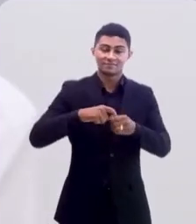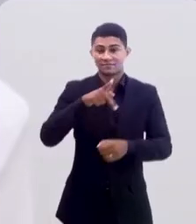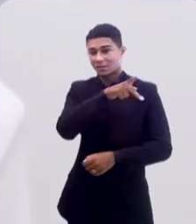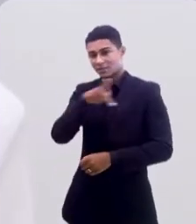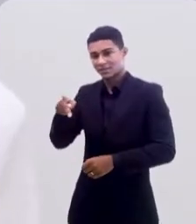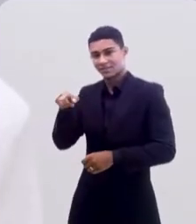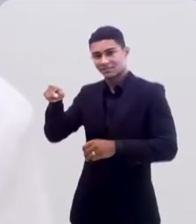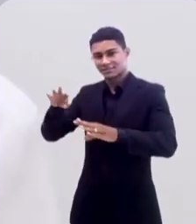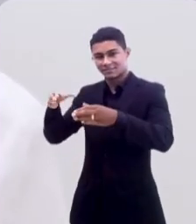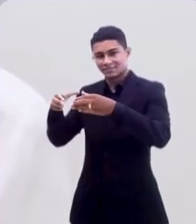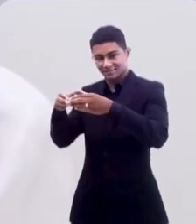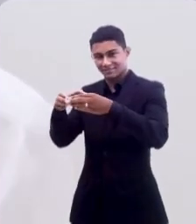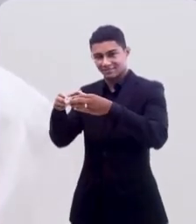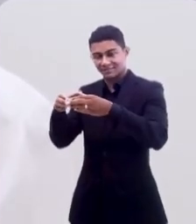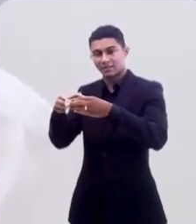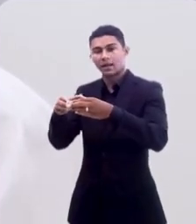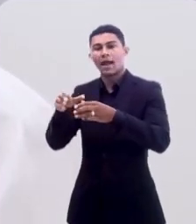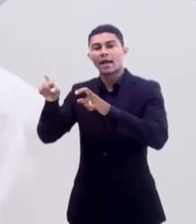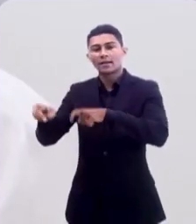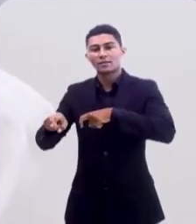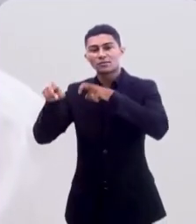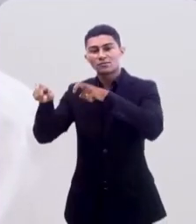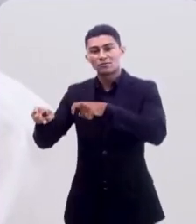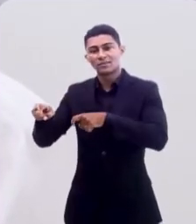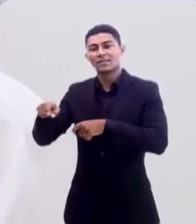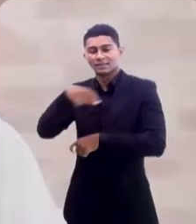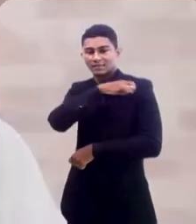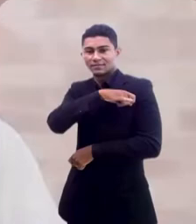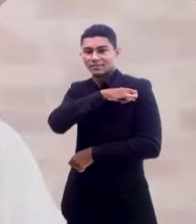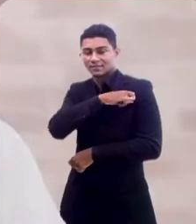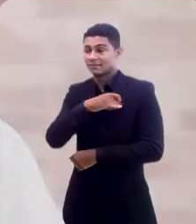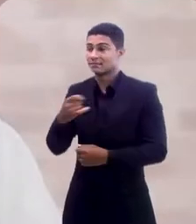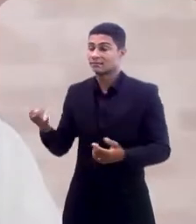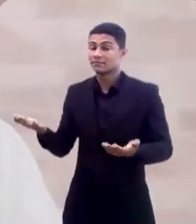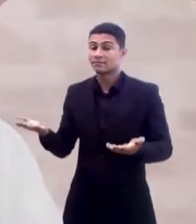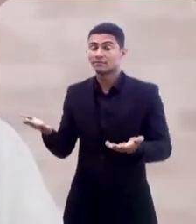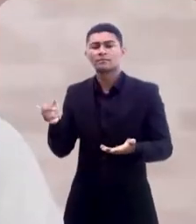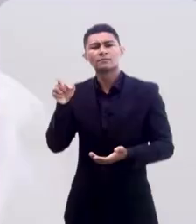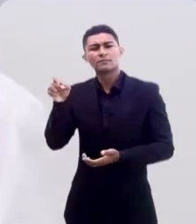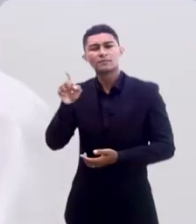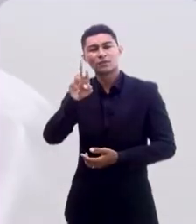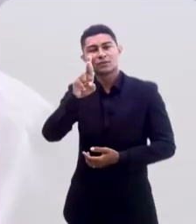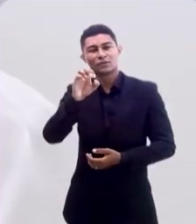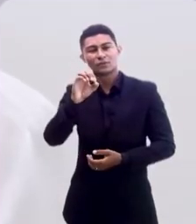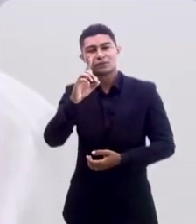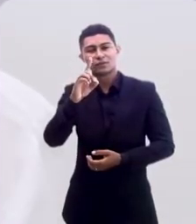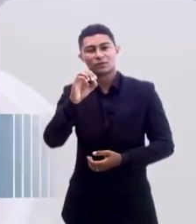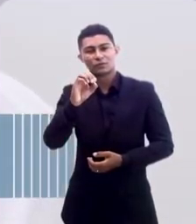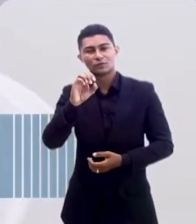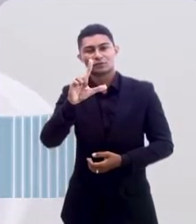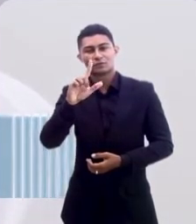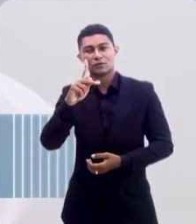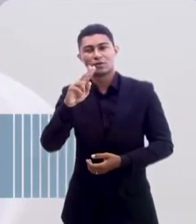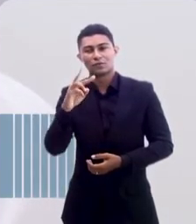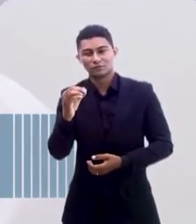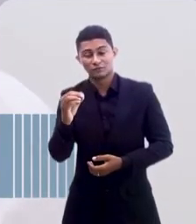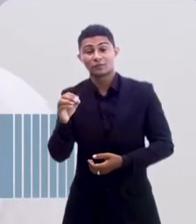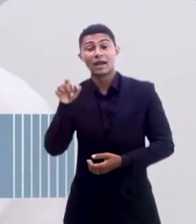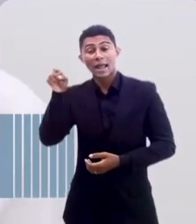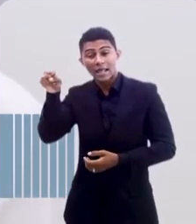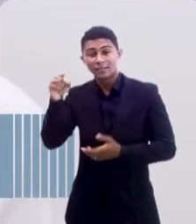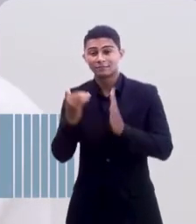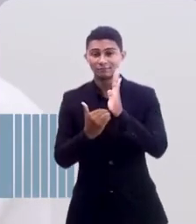volta com o presidente da Federação da Agricultura do Estado do Rio de Janeiro, Dr. Rodolfo Tavares, para falar sobre os novos estudos que estão sendo